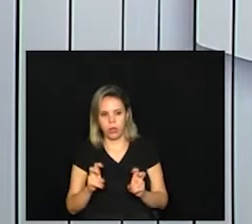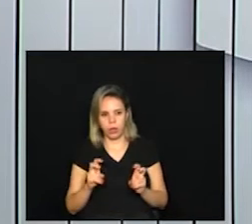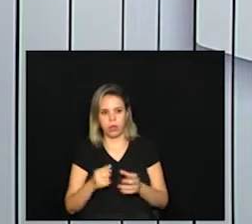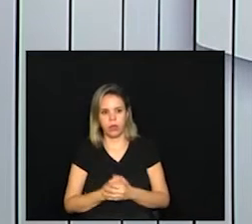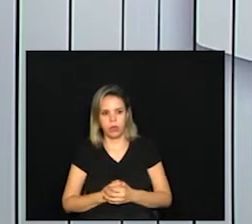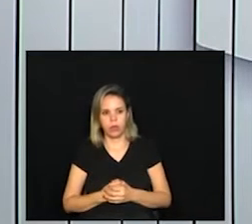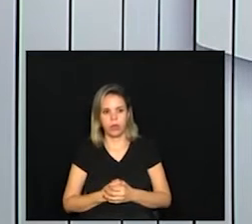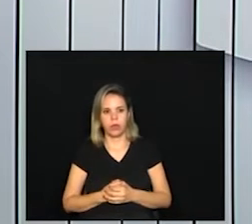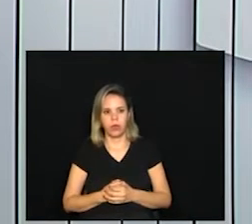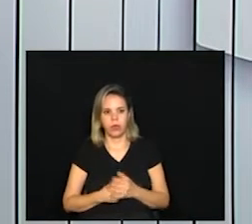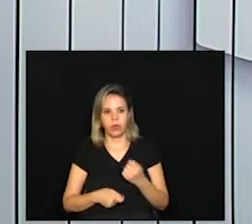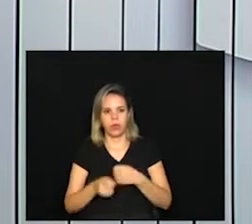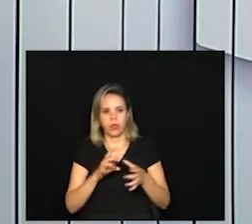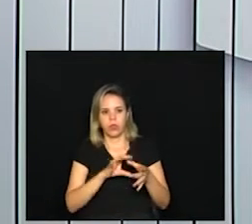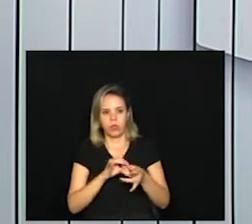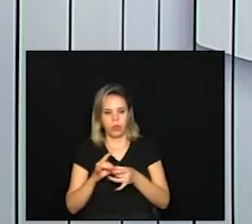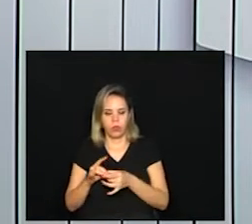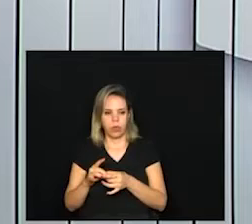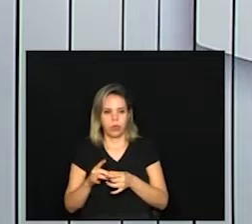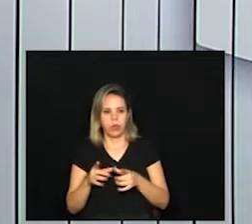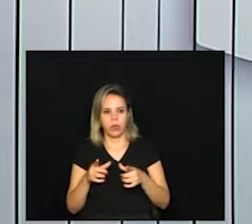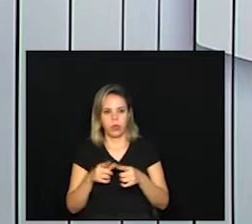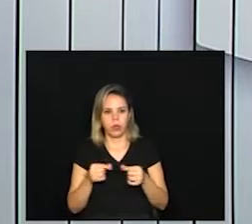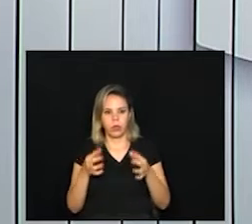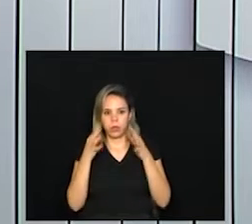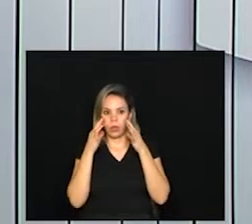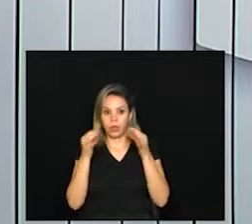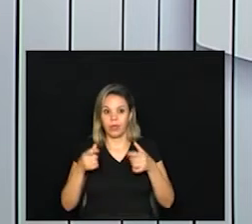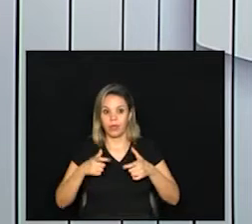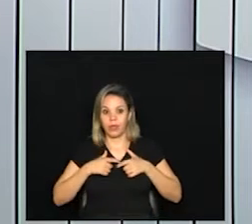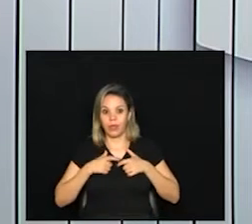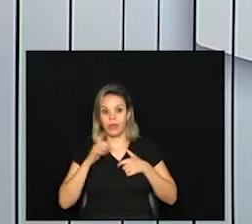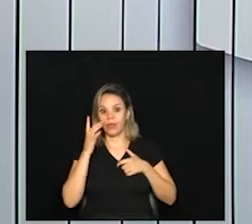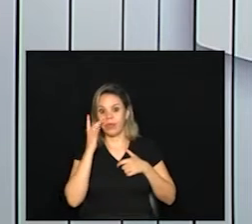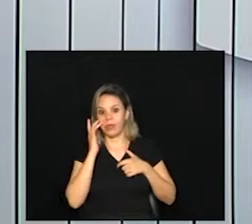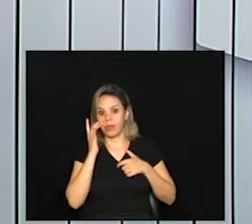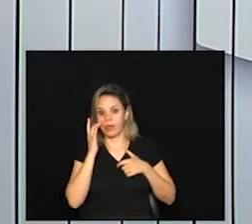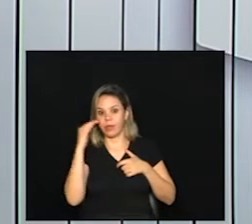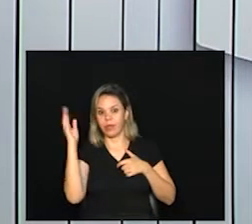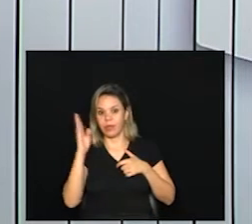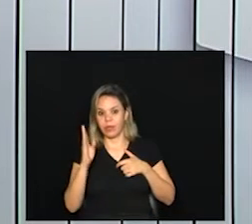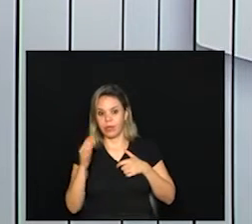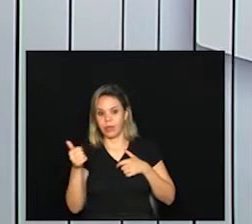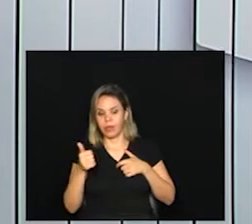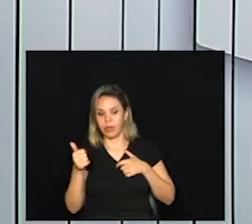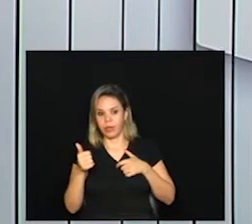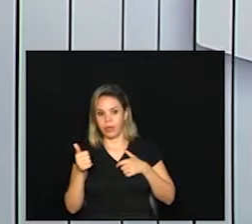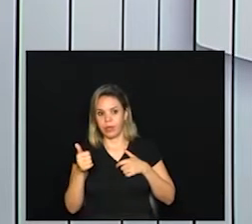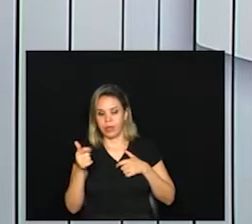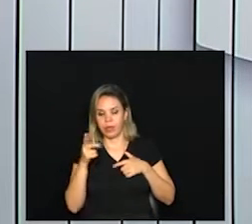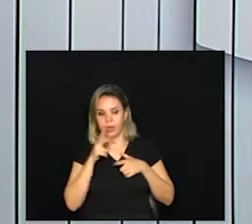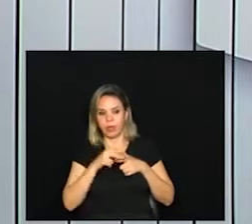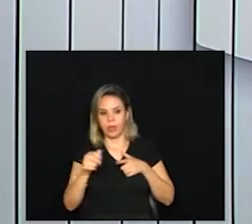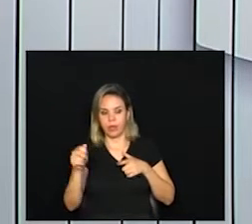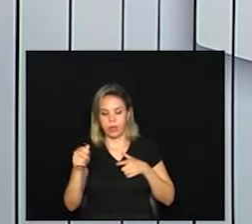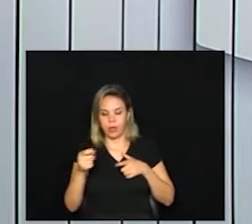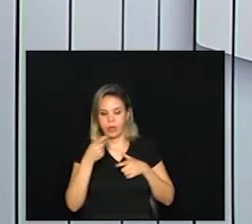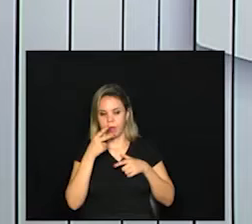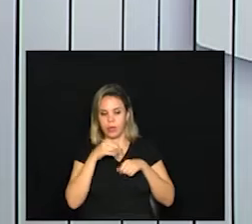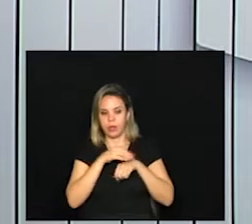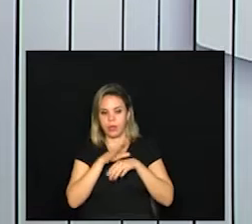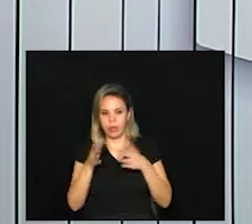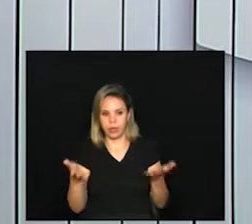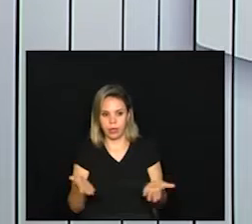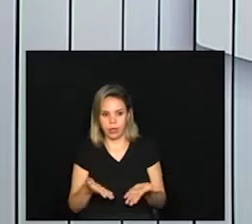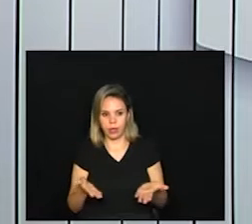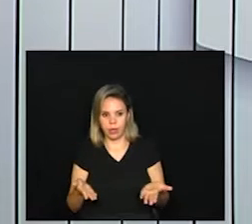ainda Jogos Olímpicos de Tóquio. Atenção, hein? Medalha de ouro para o Brasil. A primeira foi conquistada. Nós vamos